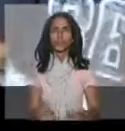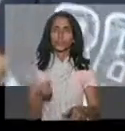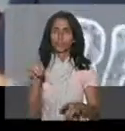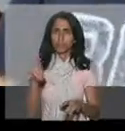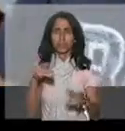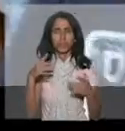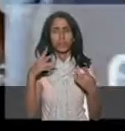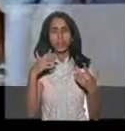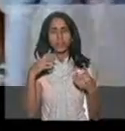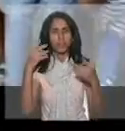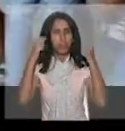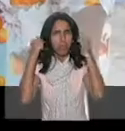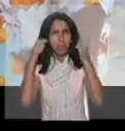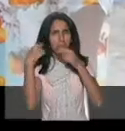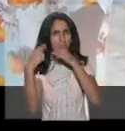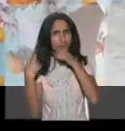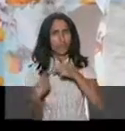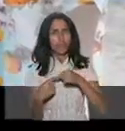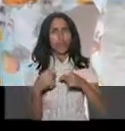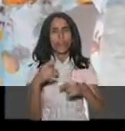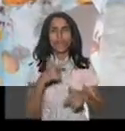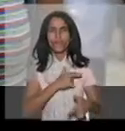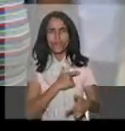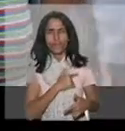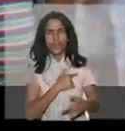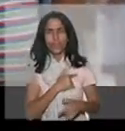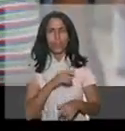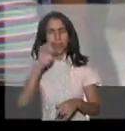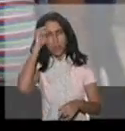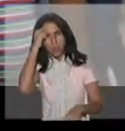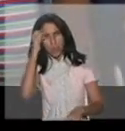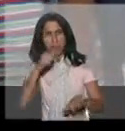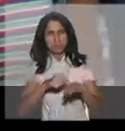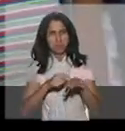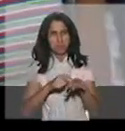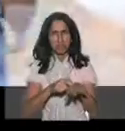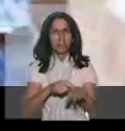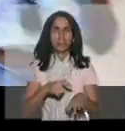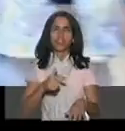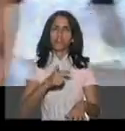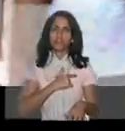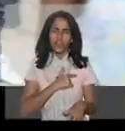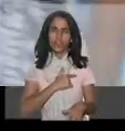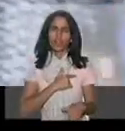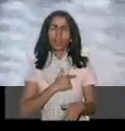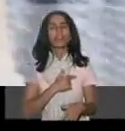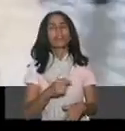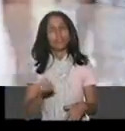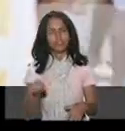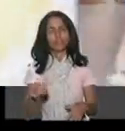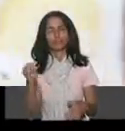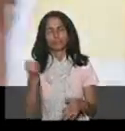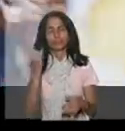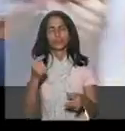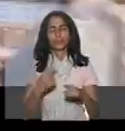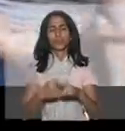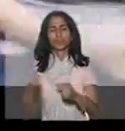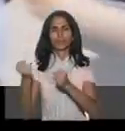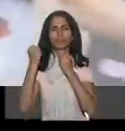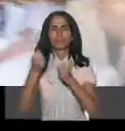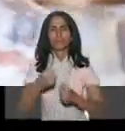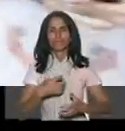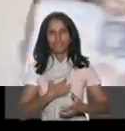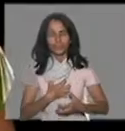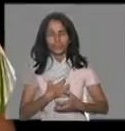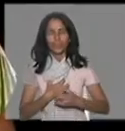de que o crédito é bonito de que o preço é bonito de que a pele preto é bonita é importante para o empoderamento é de quando ela vem de